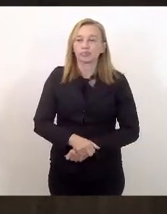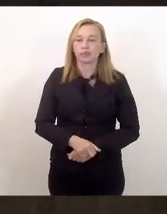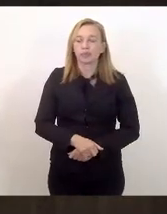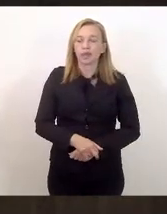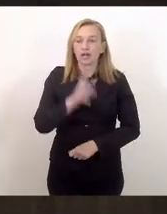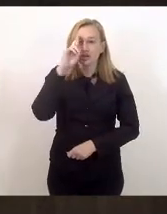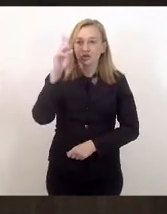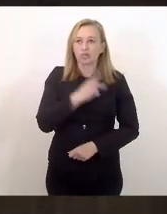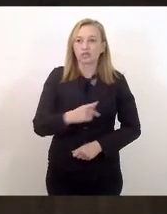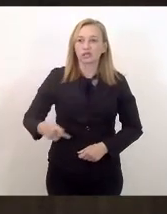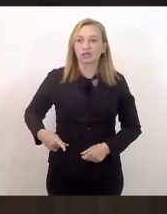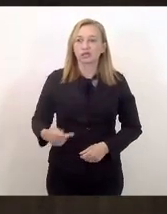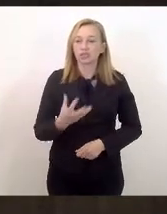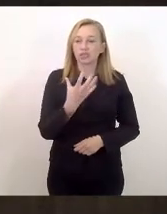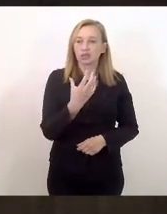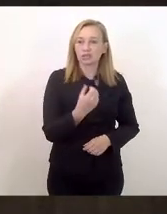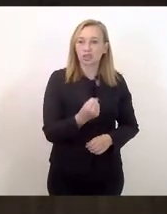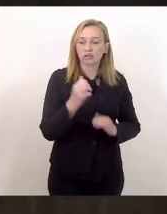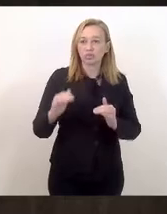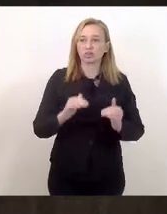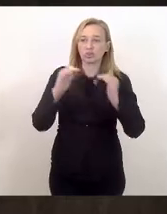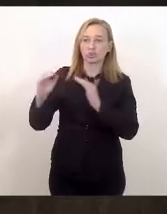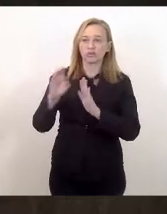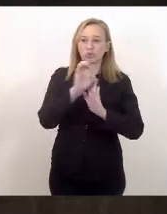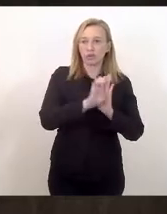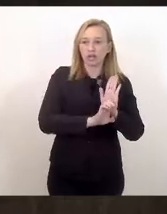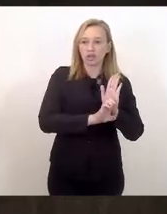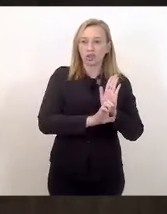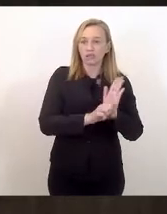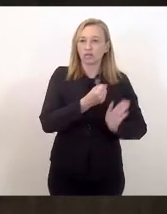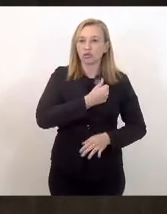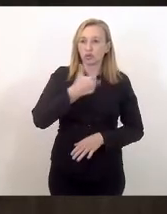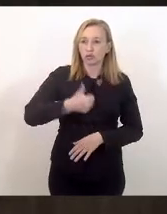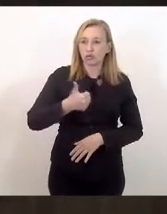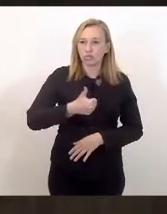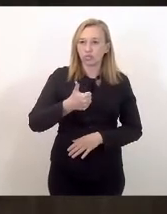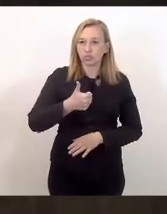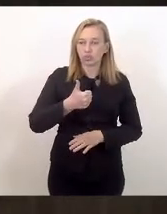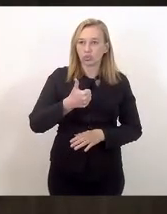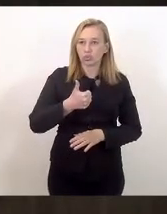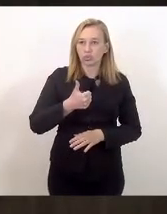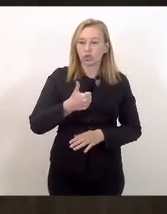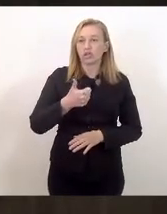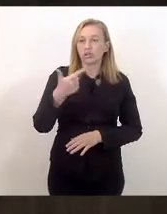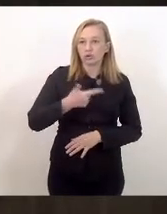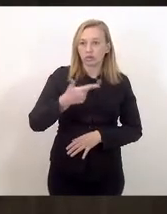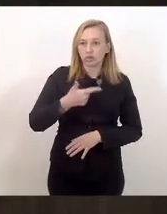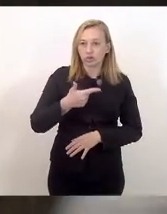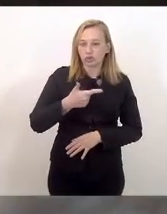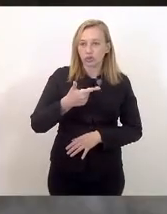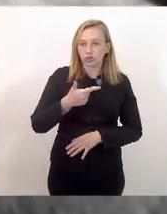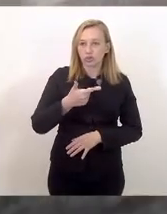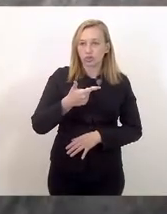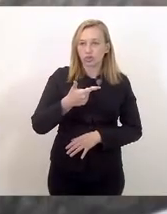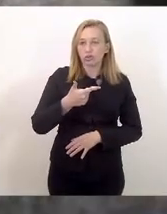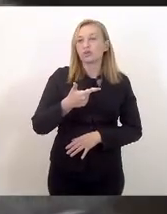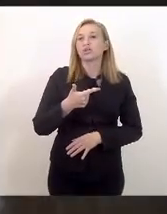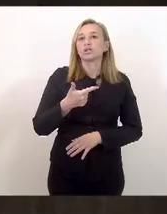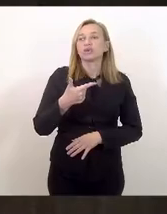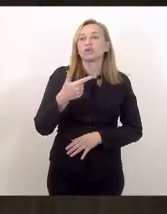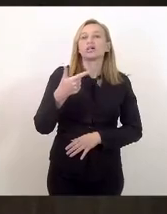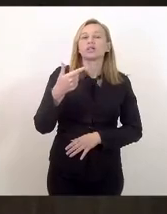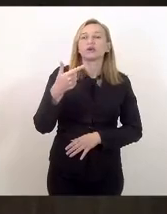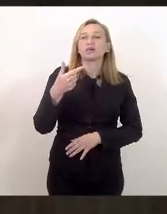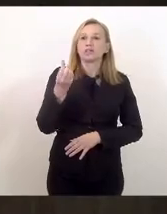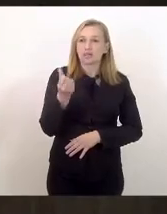Senhor presidente, o parecer é favorável com subemenda à emenda 1, favorável com subemenda à emenda 2, favorável com subemenda à